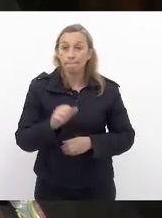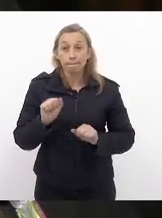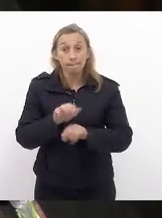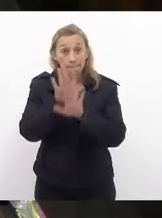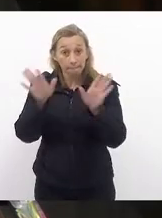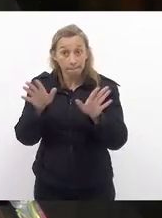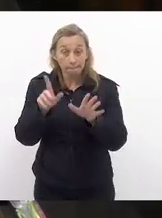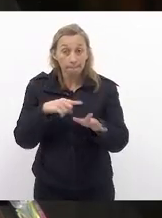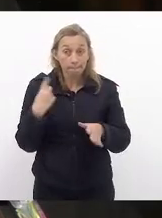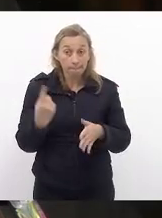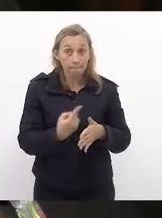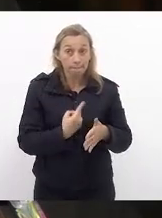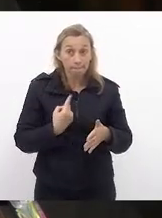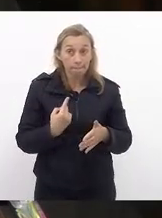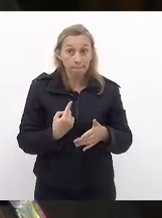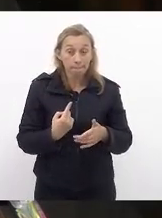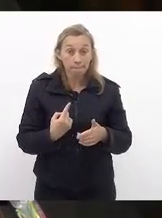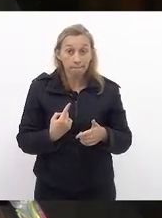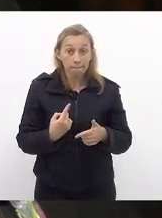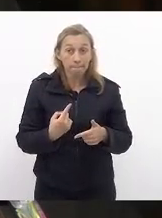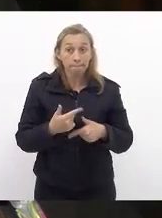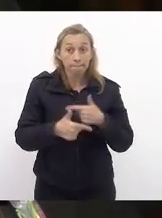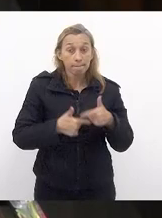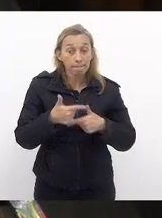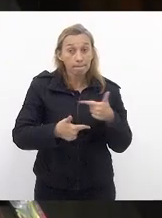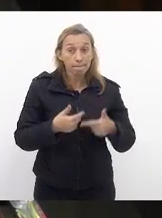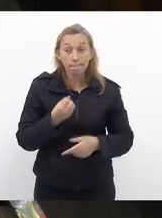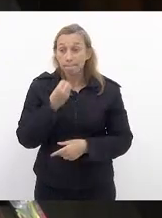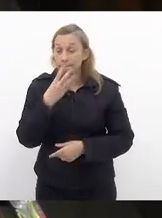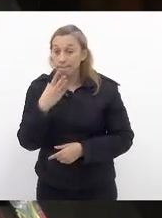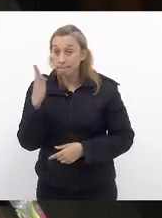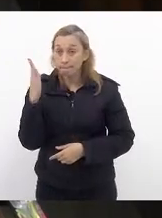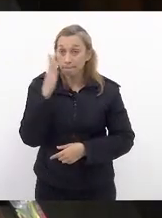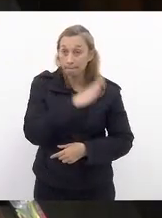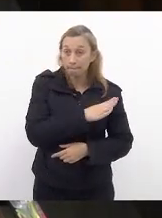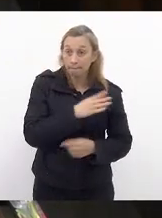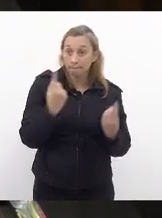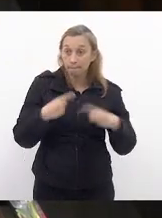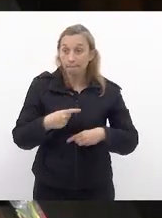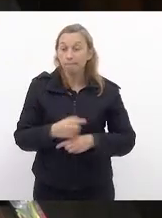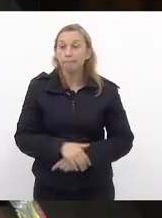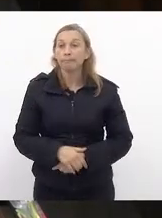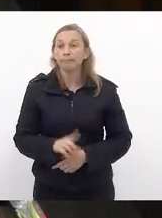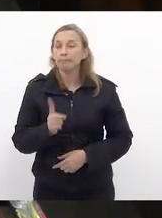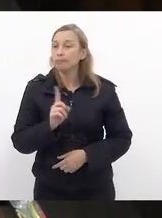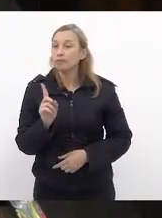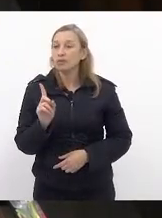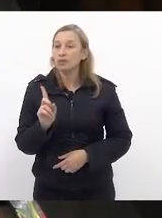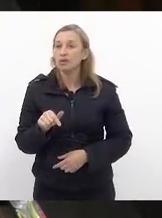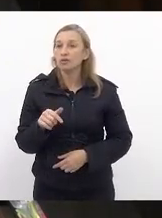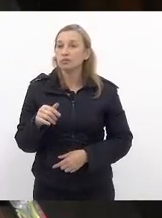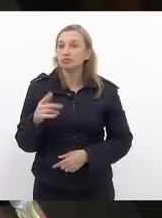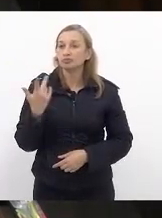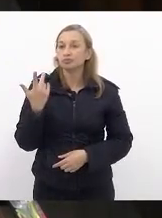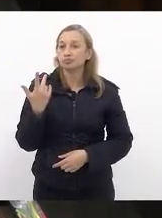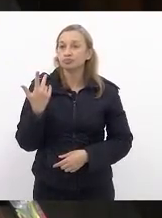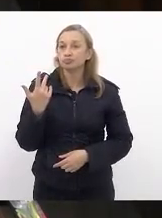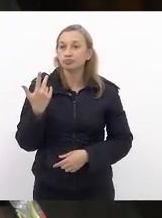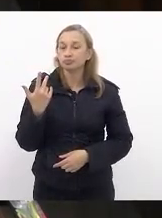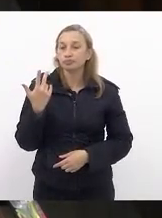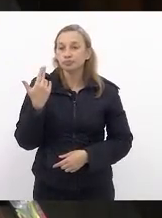estamos em guerra em guerra do bem contra o mal não é à toa